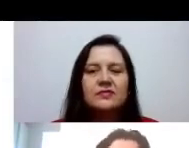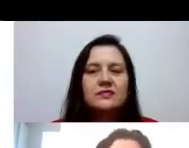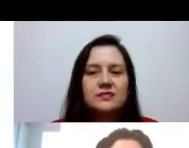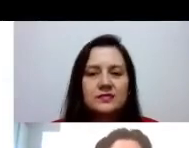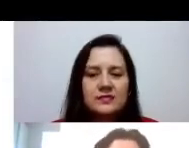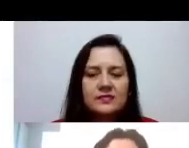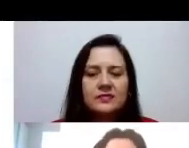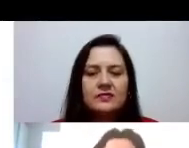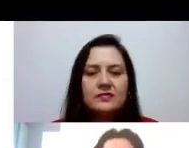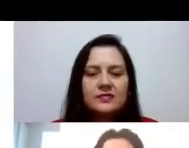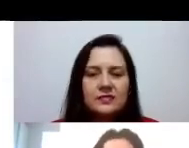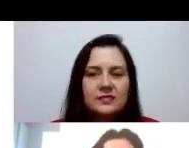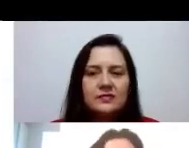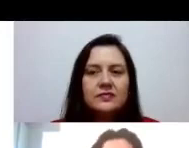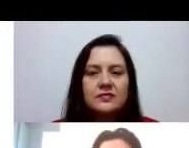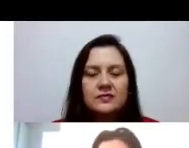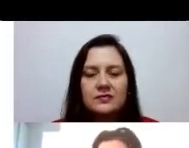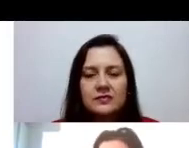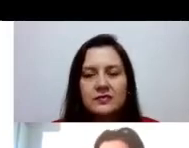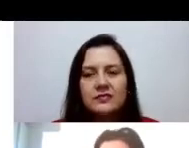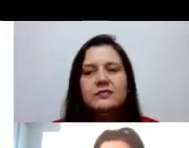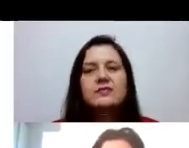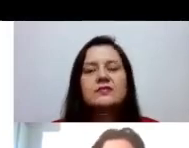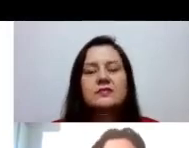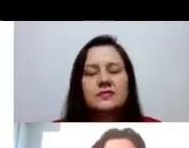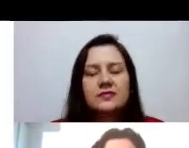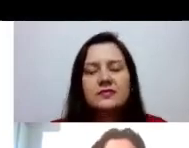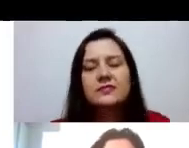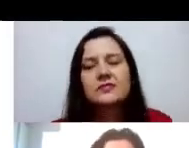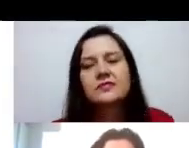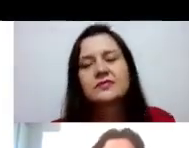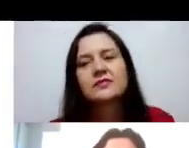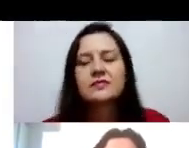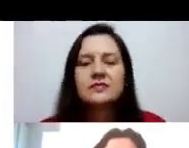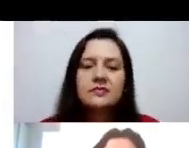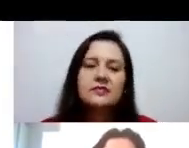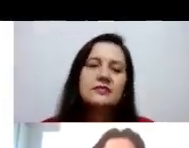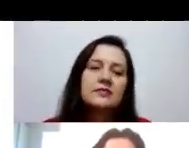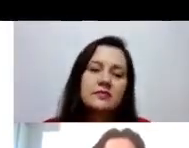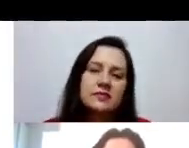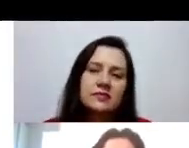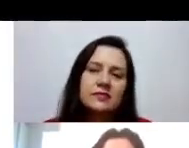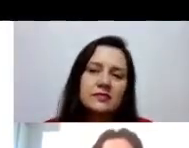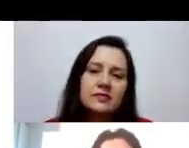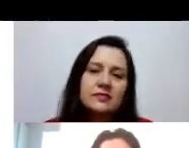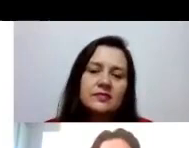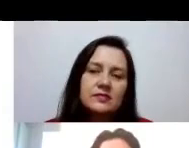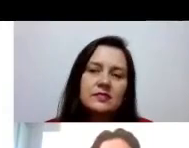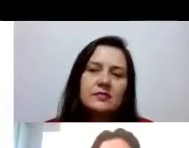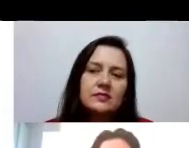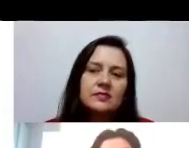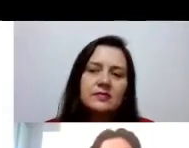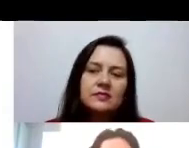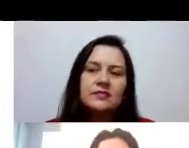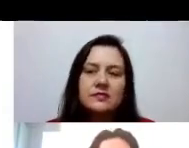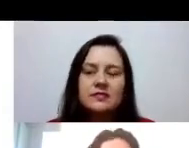de gestão, mau uso do recurso público. Então, assim, é preciso muito, vamos dizer assim,